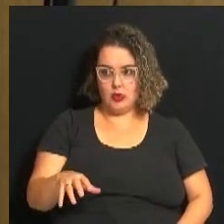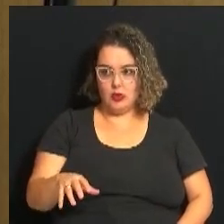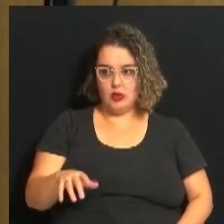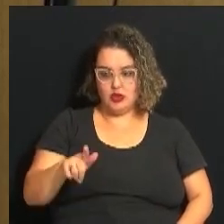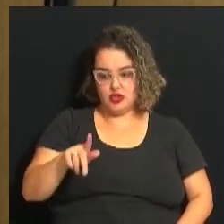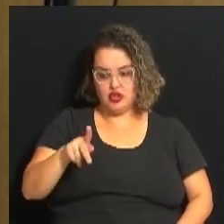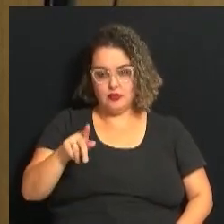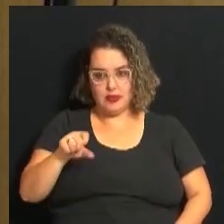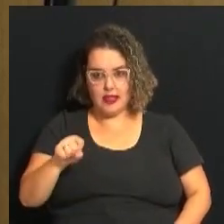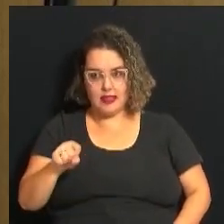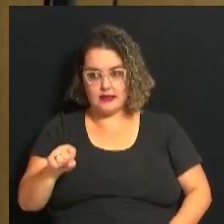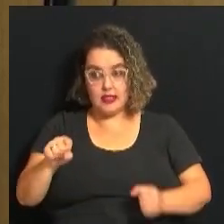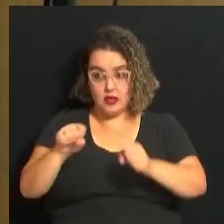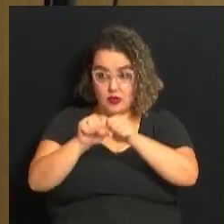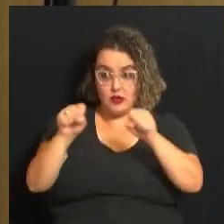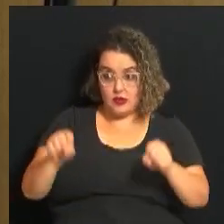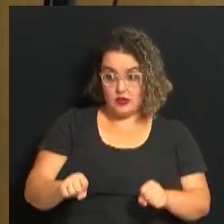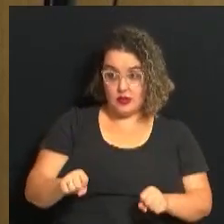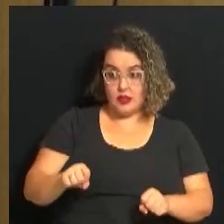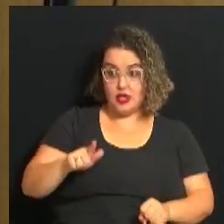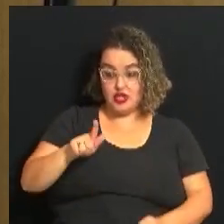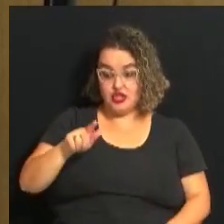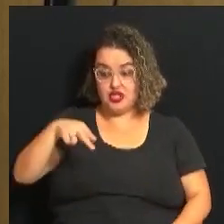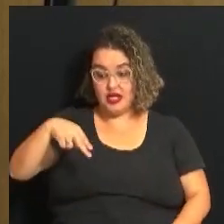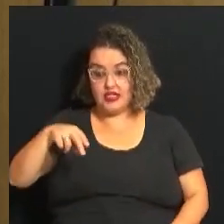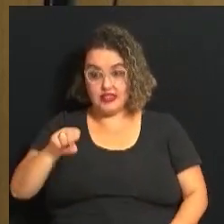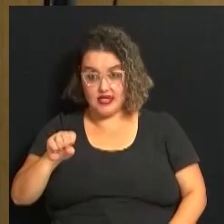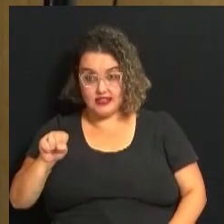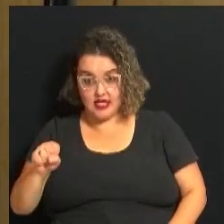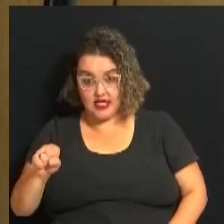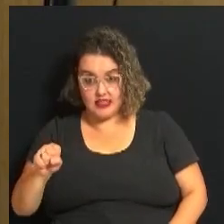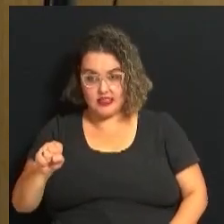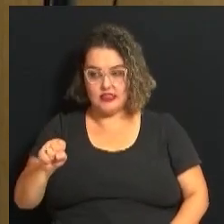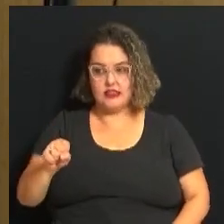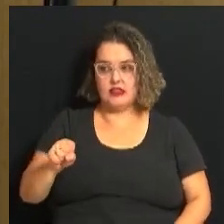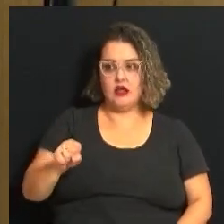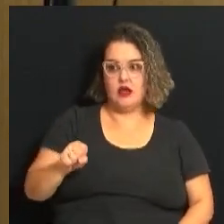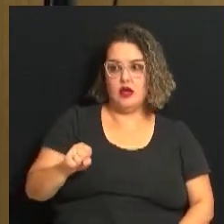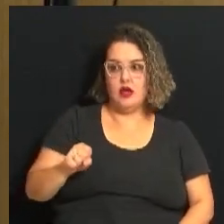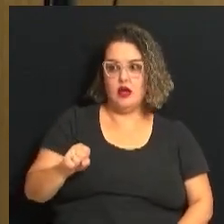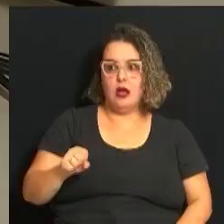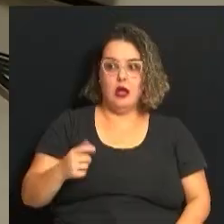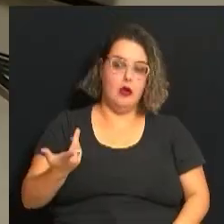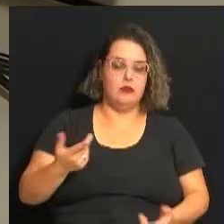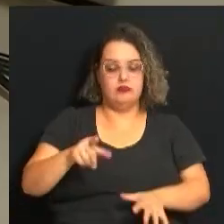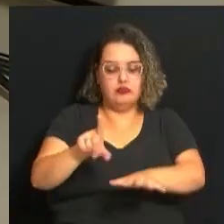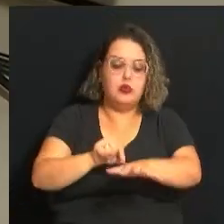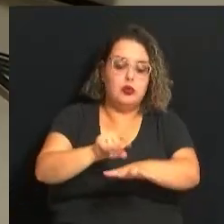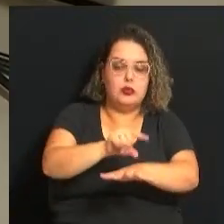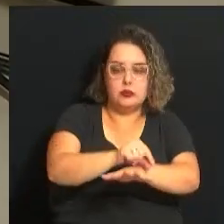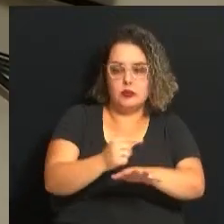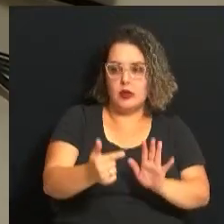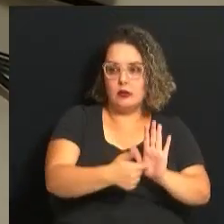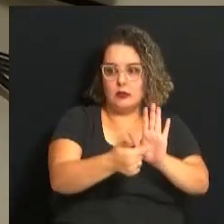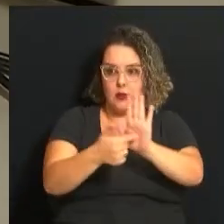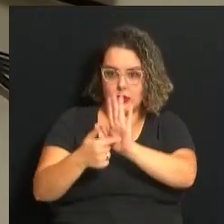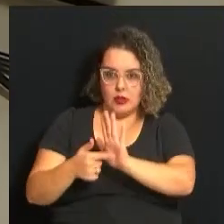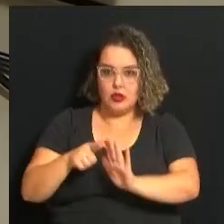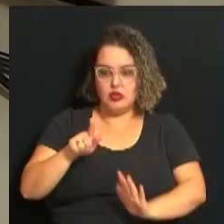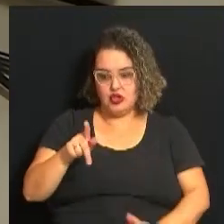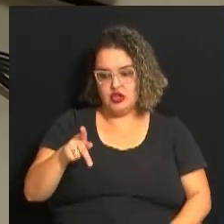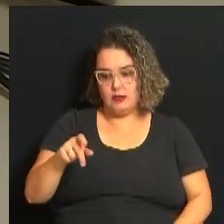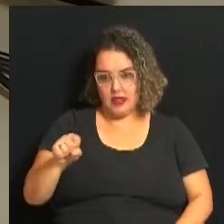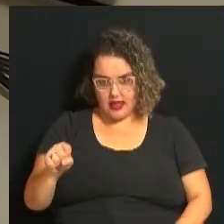mas o sistema é chamado de GNSS. Tá. Então, uma das constelações que o GNSS contempla é o GPS, que é um sistema